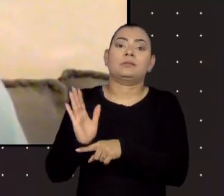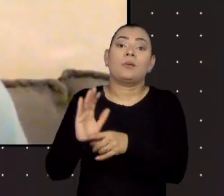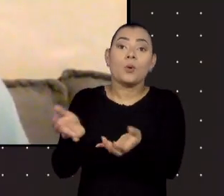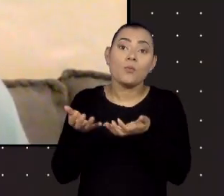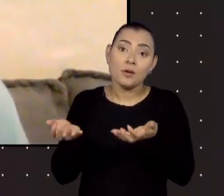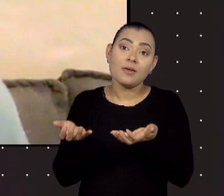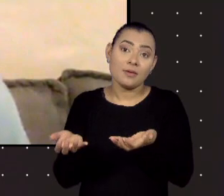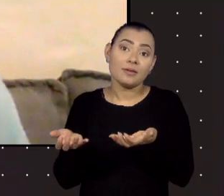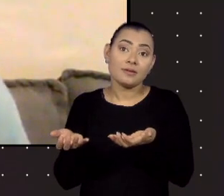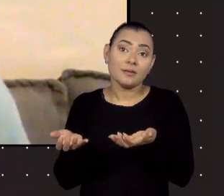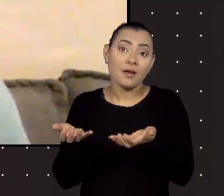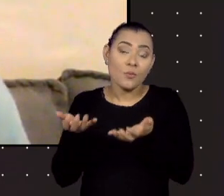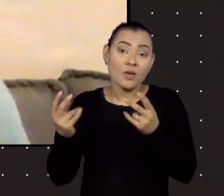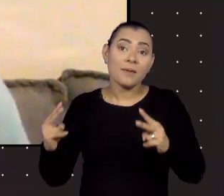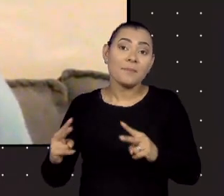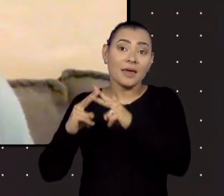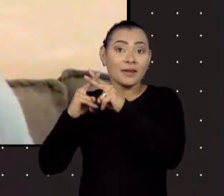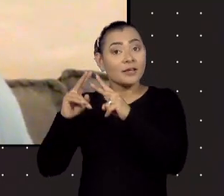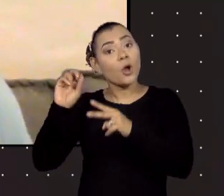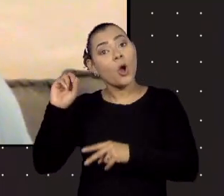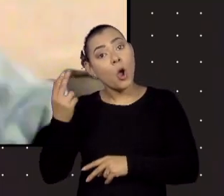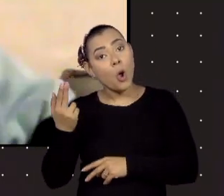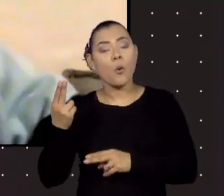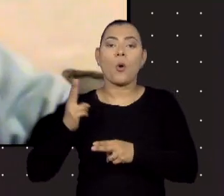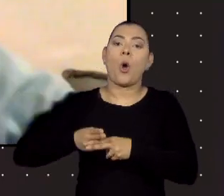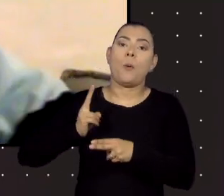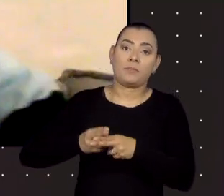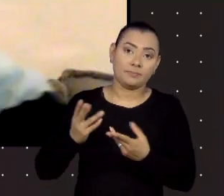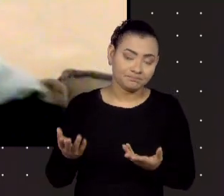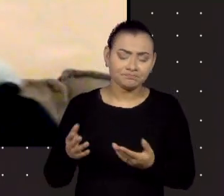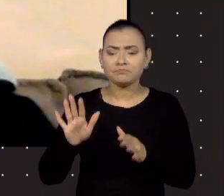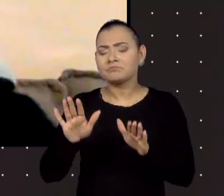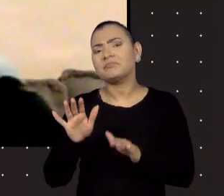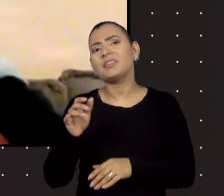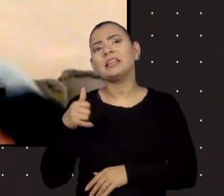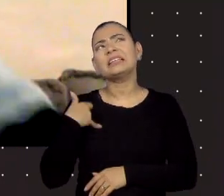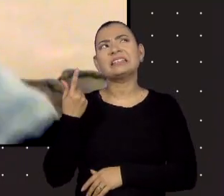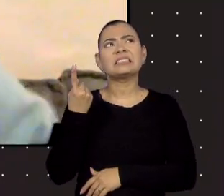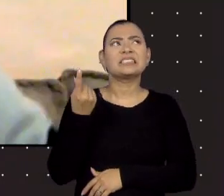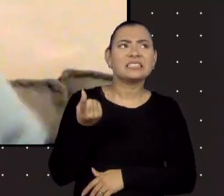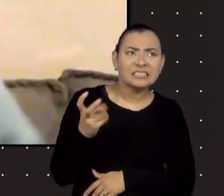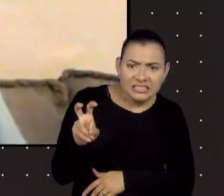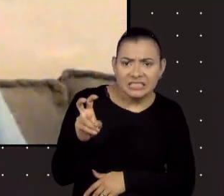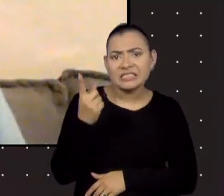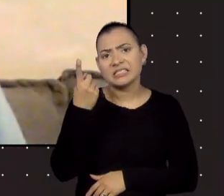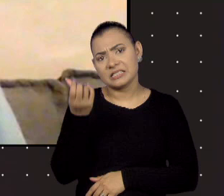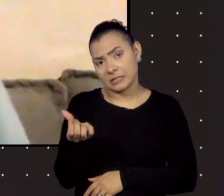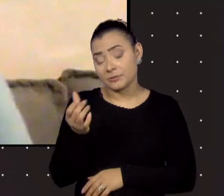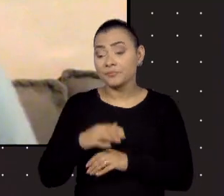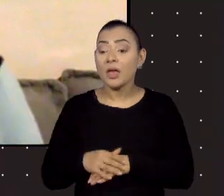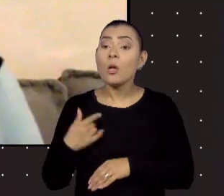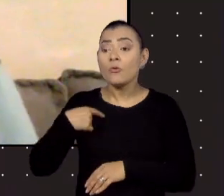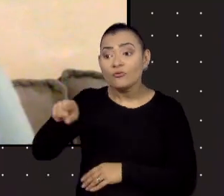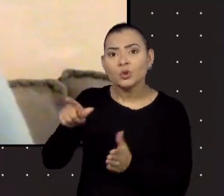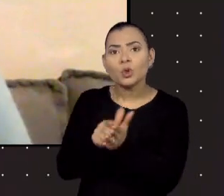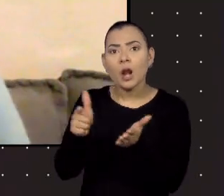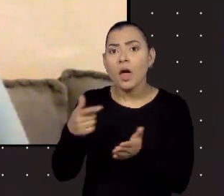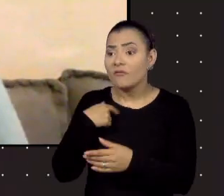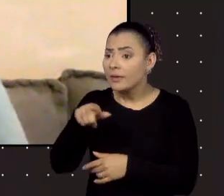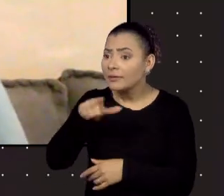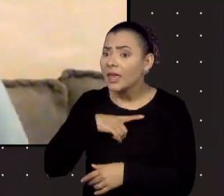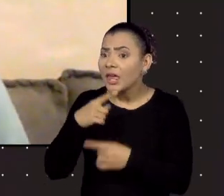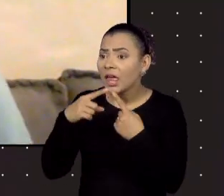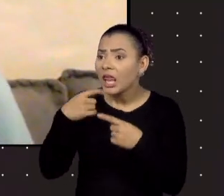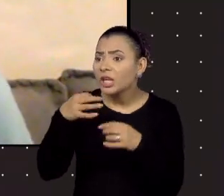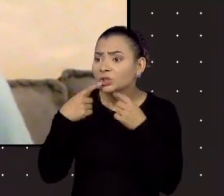em Paris, ou em Roma, já aos 15, 16 anos. Aí um dia eu cheguei no jornal e falei, olha, tem crítico aqui? Não.